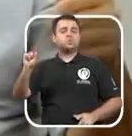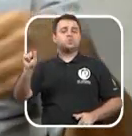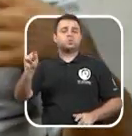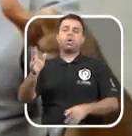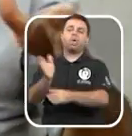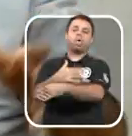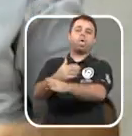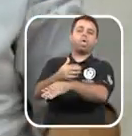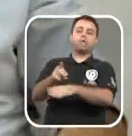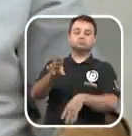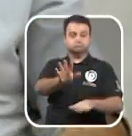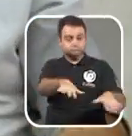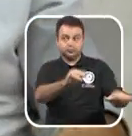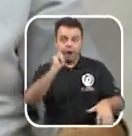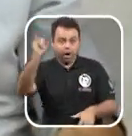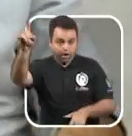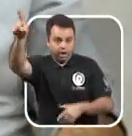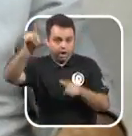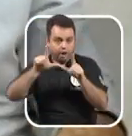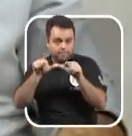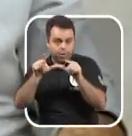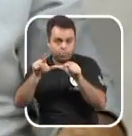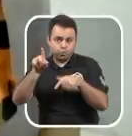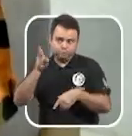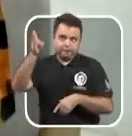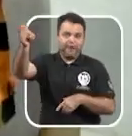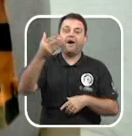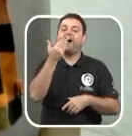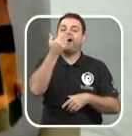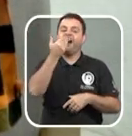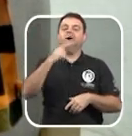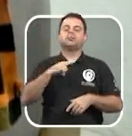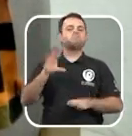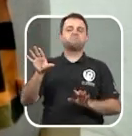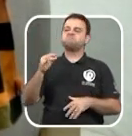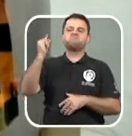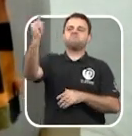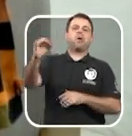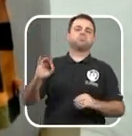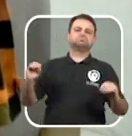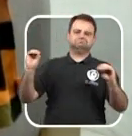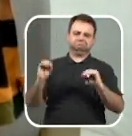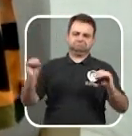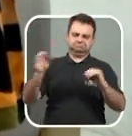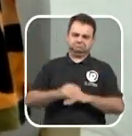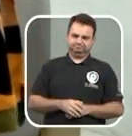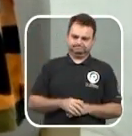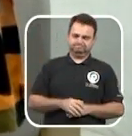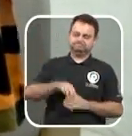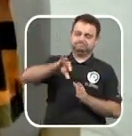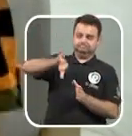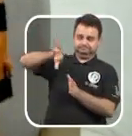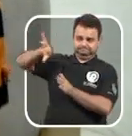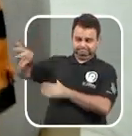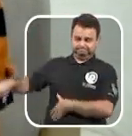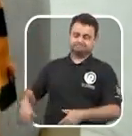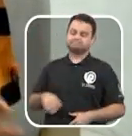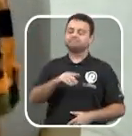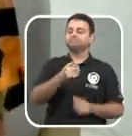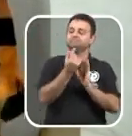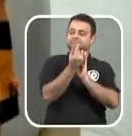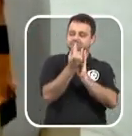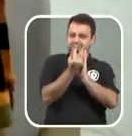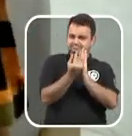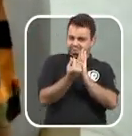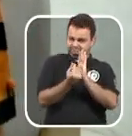o encaminhamento, a fiscalização como deveria. Vereadora, agora a gente fala um pouquinho sobre cultura. Foi aprovado aqui na casa que 1%, ao